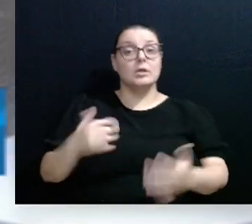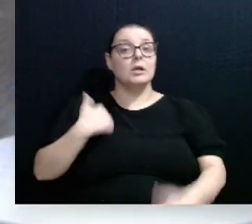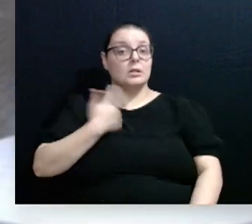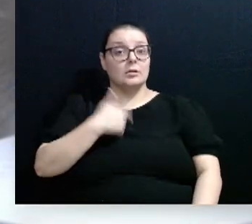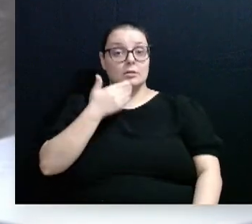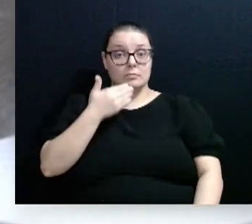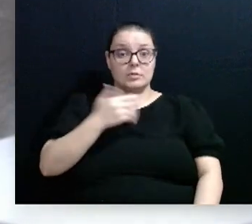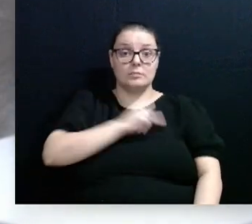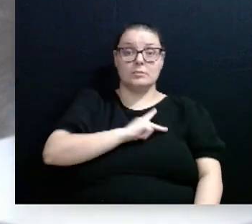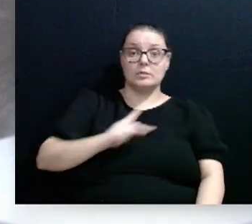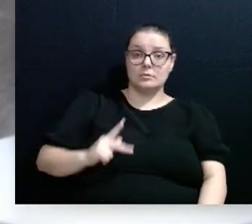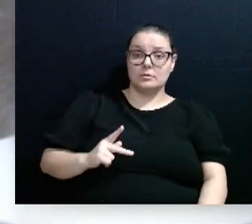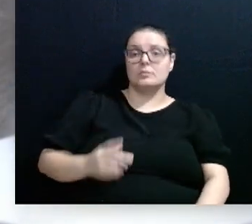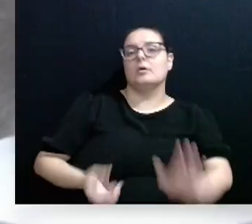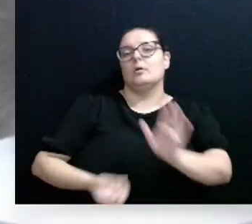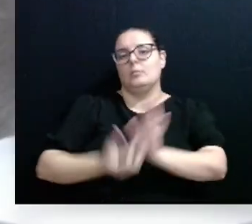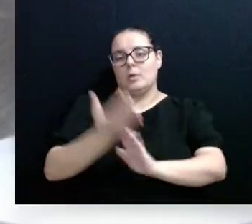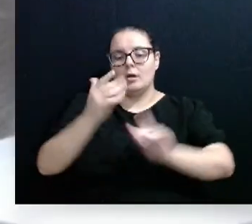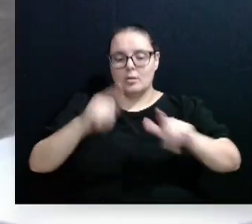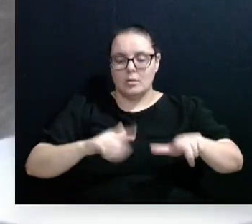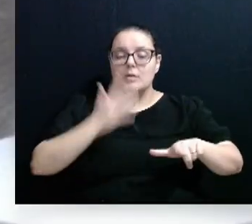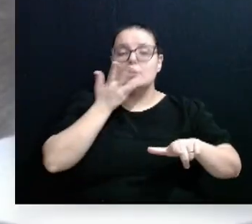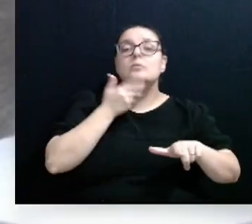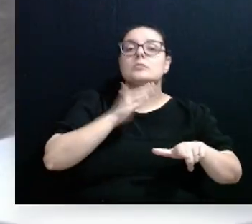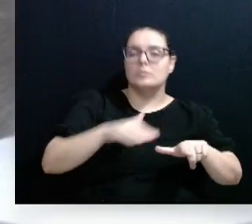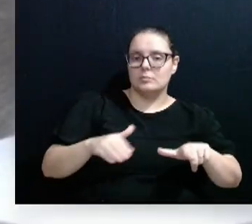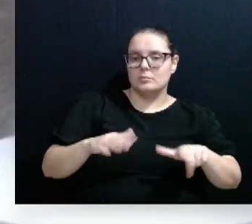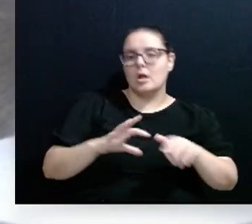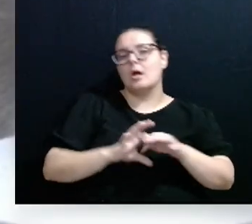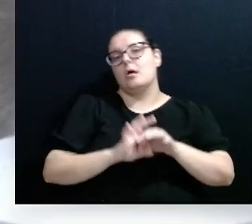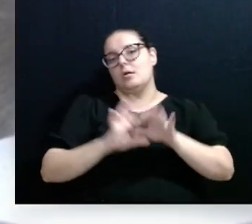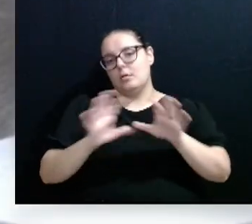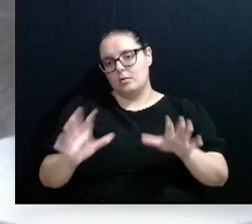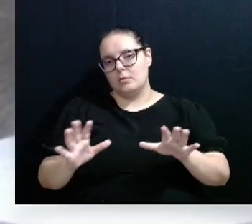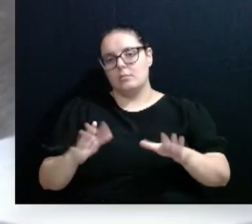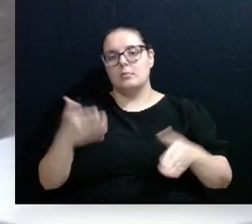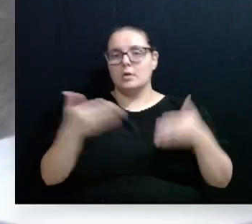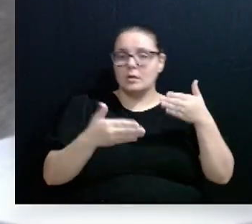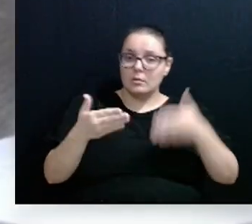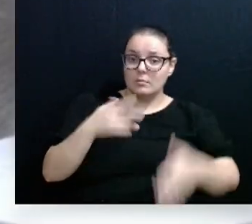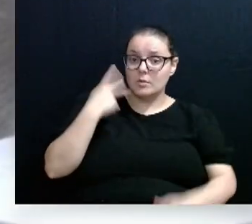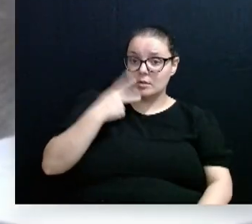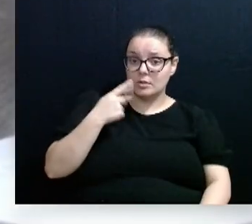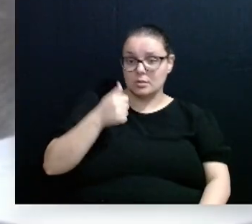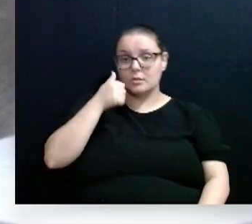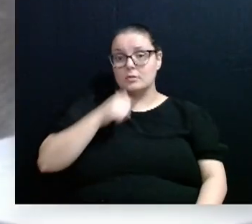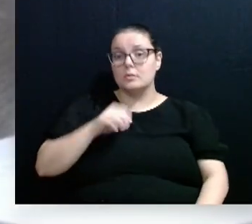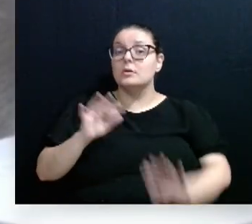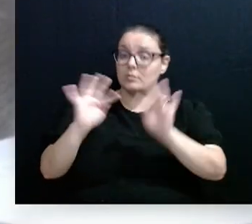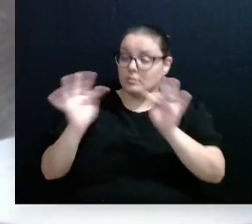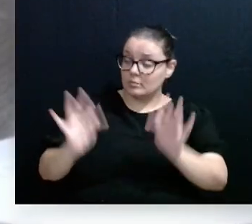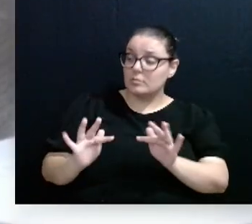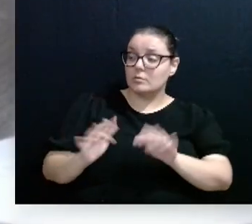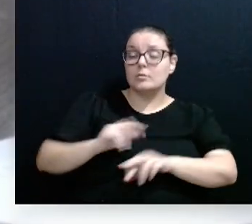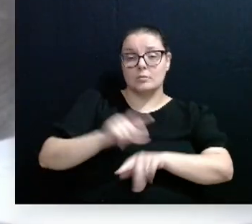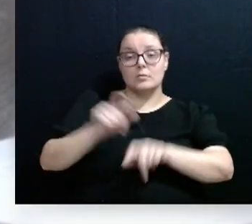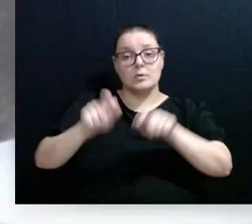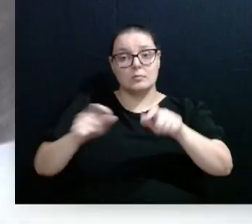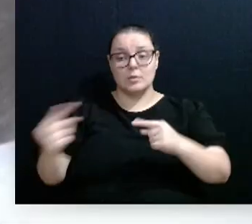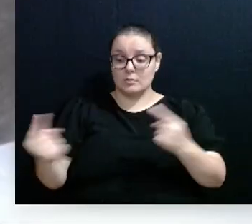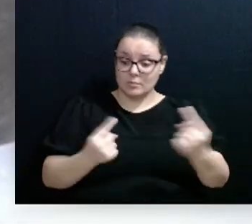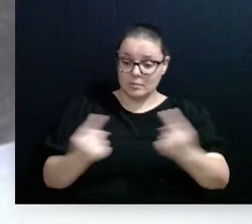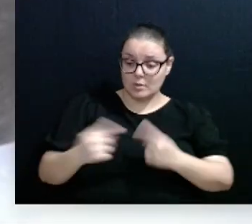que se criasse um espaço criança para permitir a participação política das mulheres. E eu fico muito feliz porque muitas pessoas que vêm aqui na casa